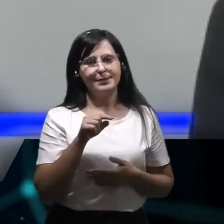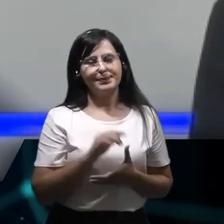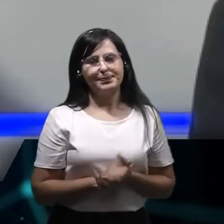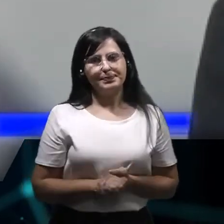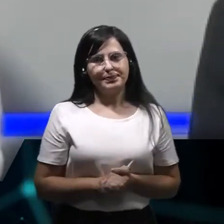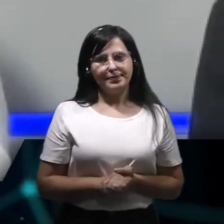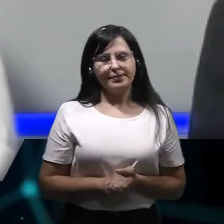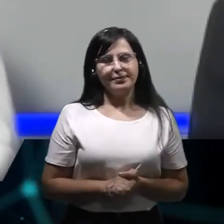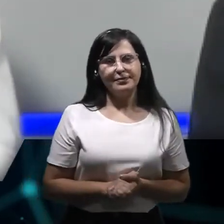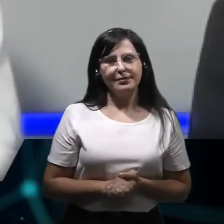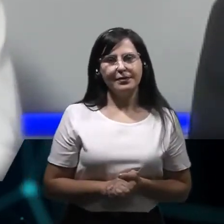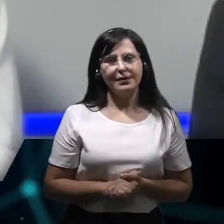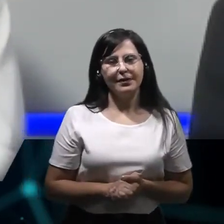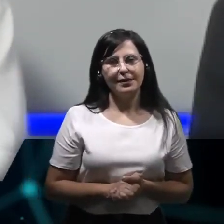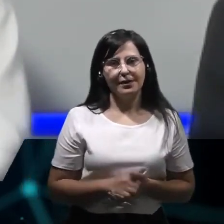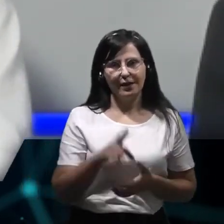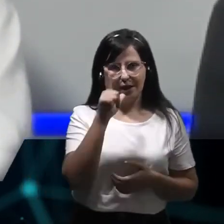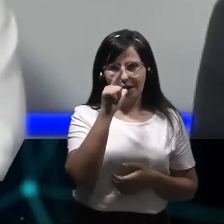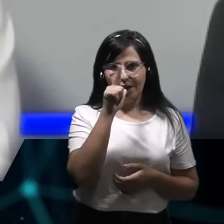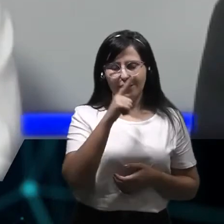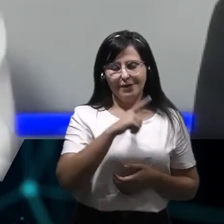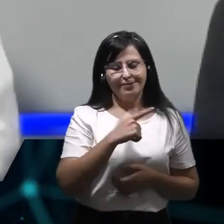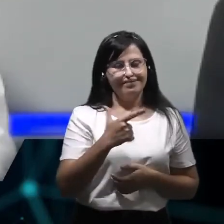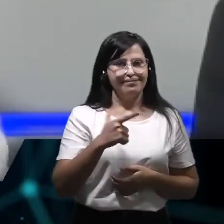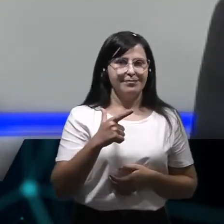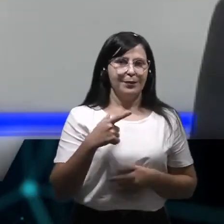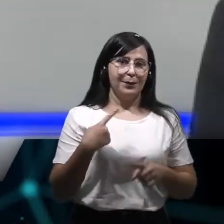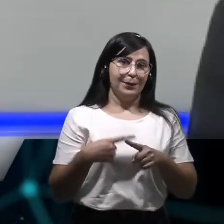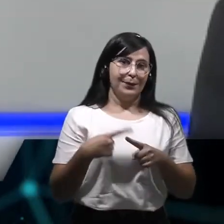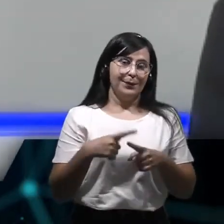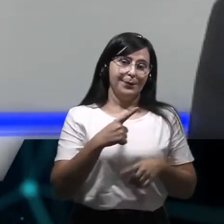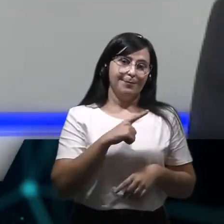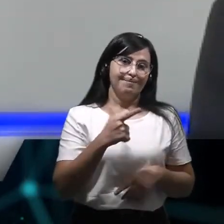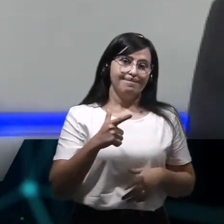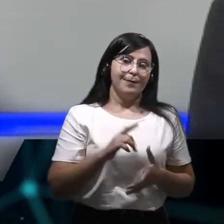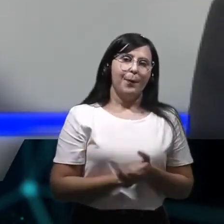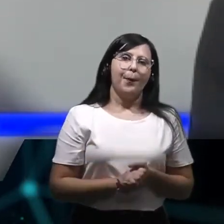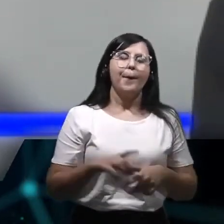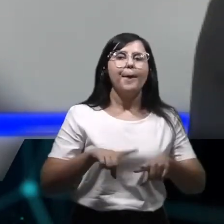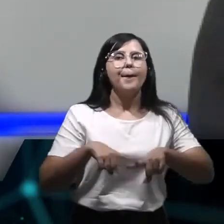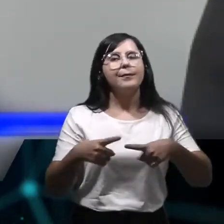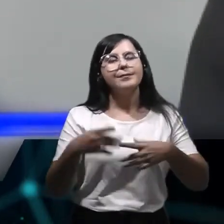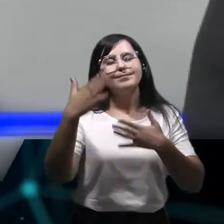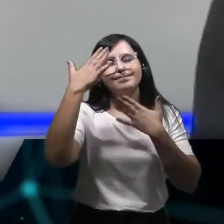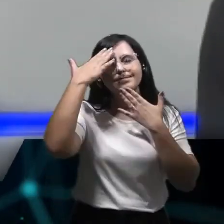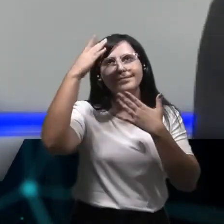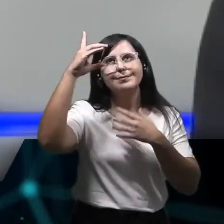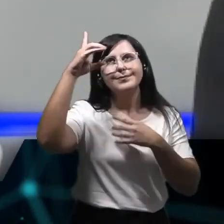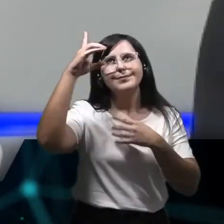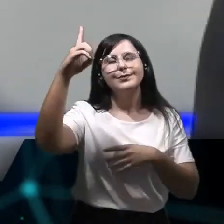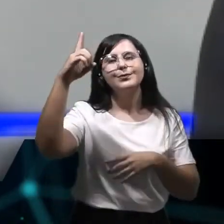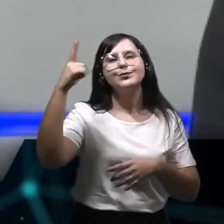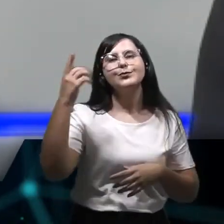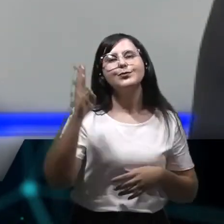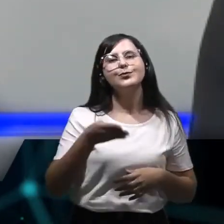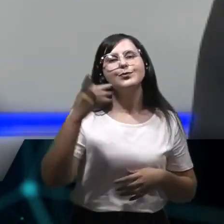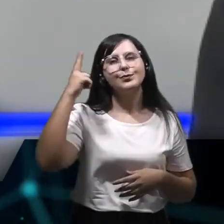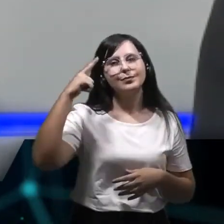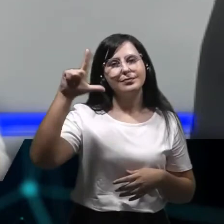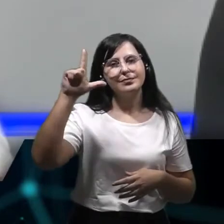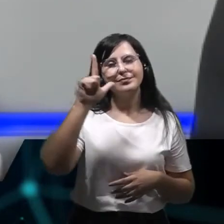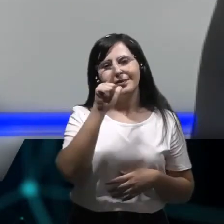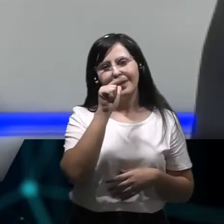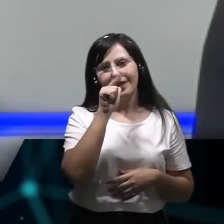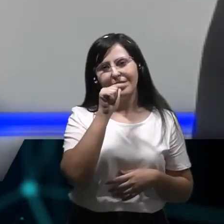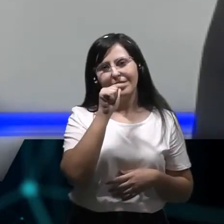água não pude fazer ainda no loteamento porque não tinha água. Né? Mas graças a Deus nós estamos conseguindo água. Eu quero